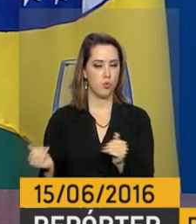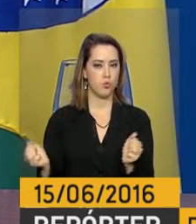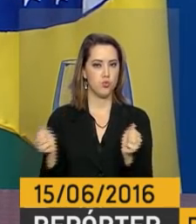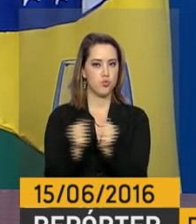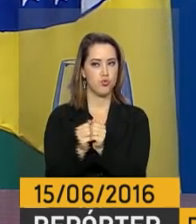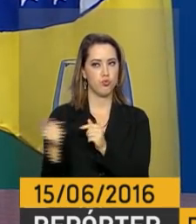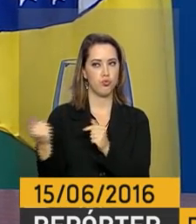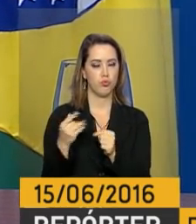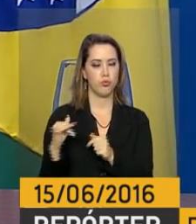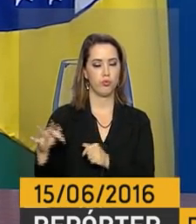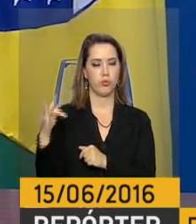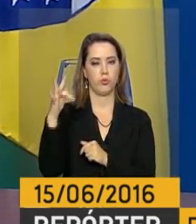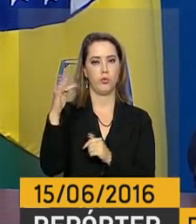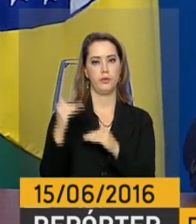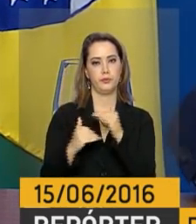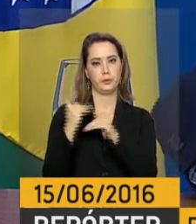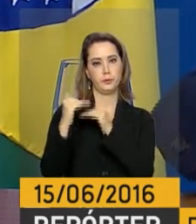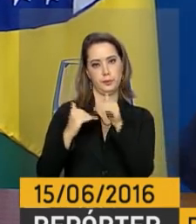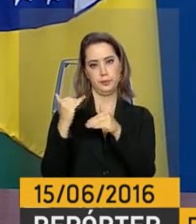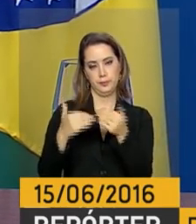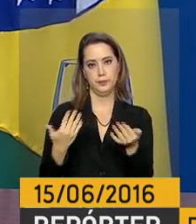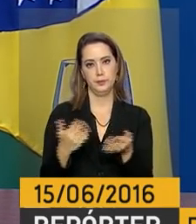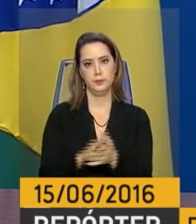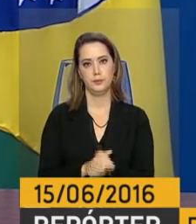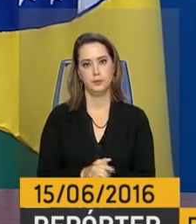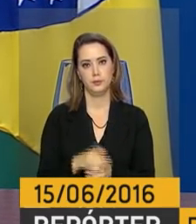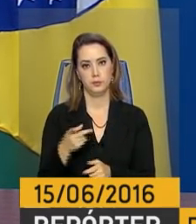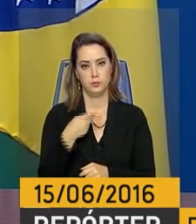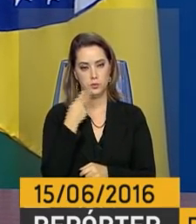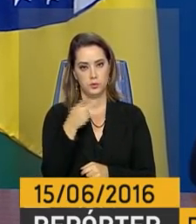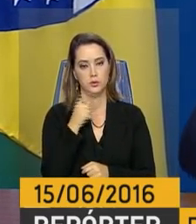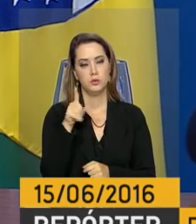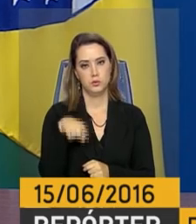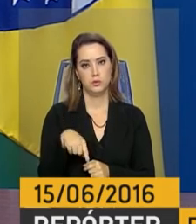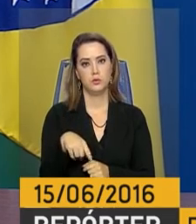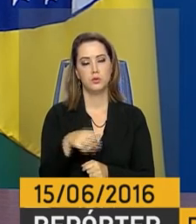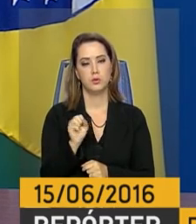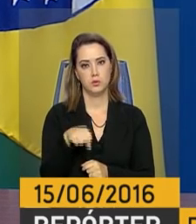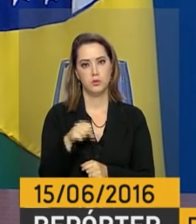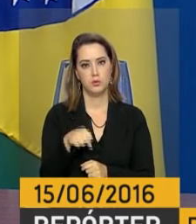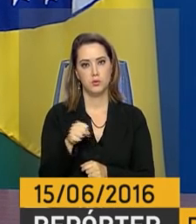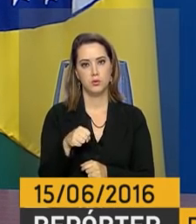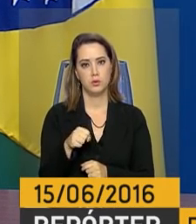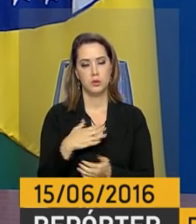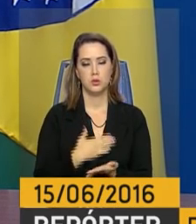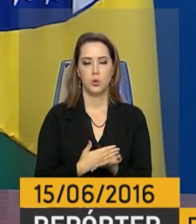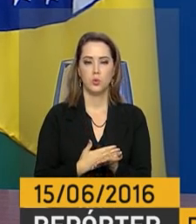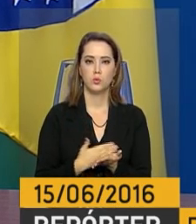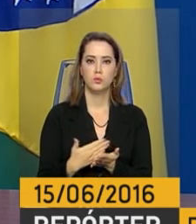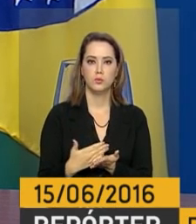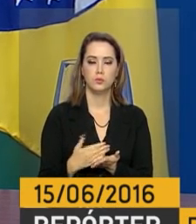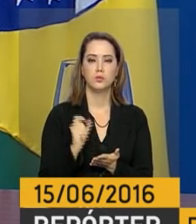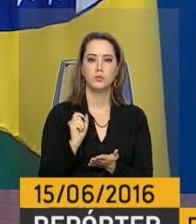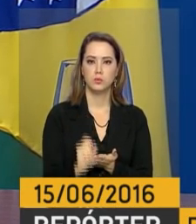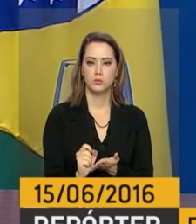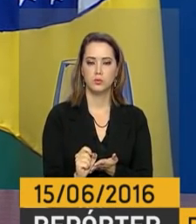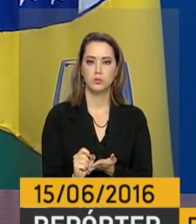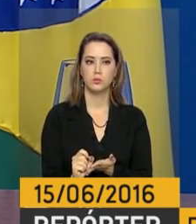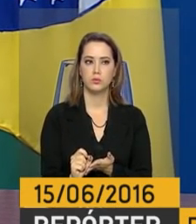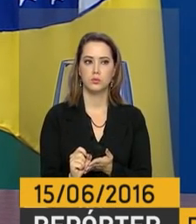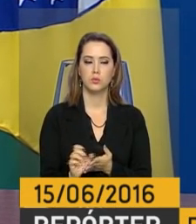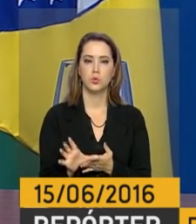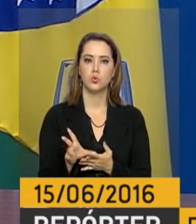índices da educação. O que houve foi um uma declaração correta de que se preserva a os